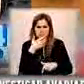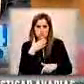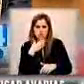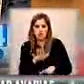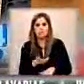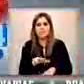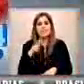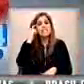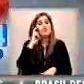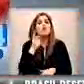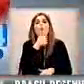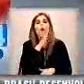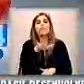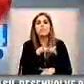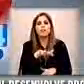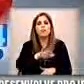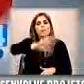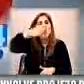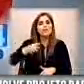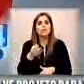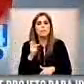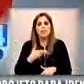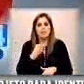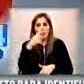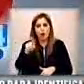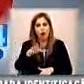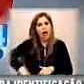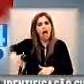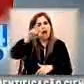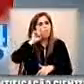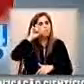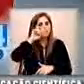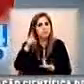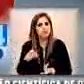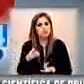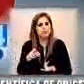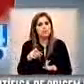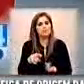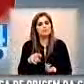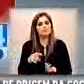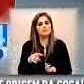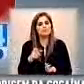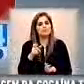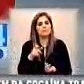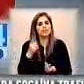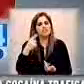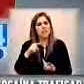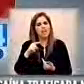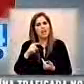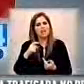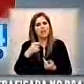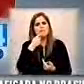Santo Tirso, em que sítio? Em Santo Tirso, no Monte Padrão, numa área de proteção, umas ruínas